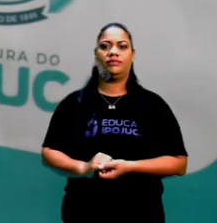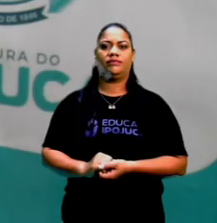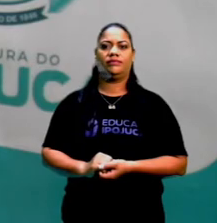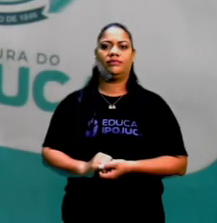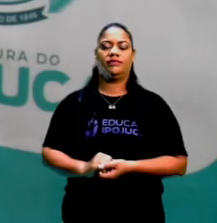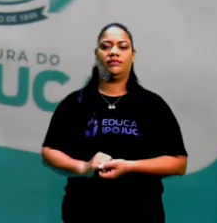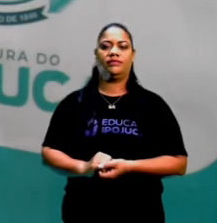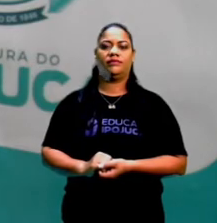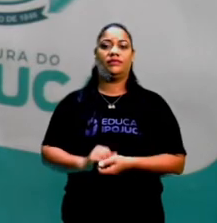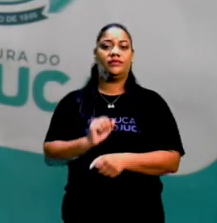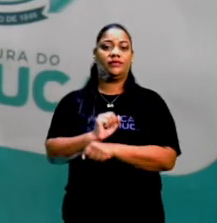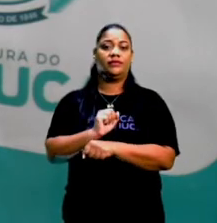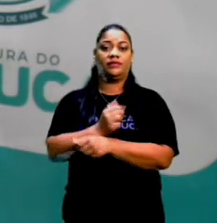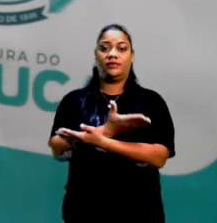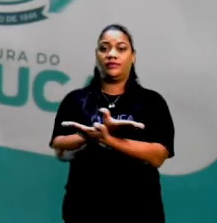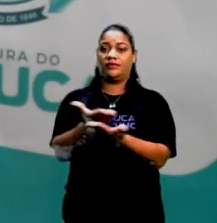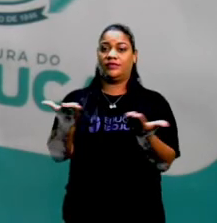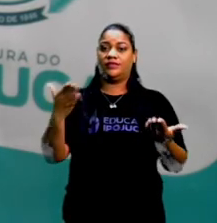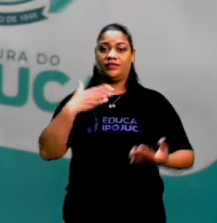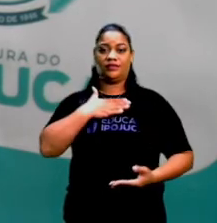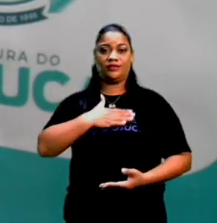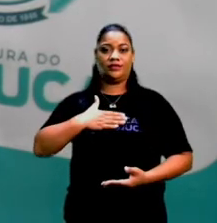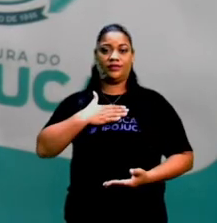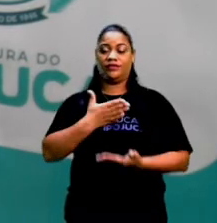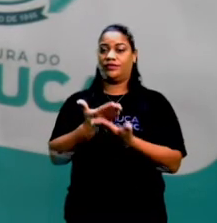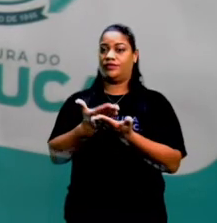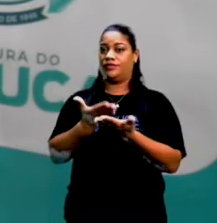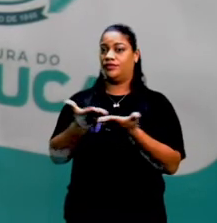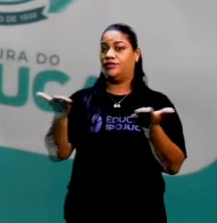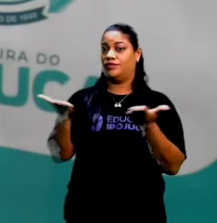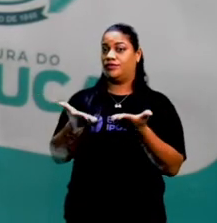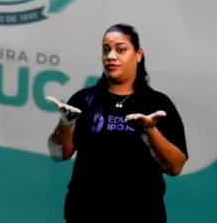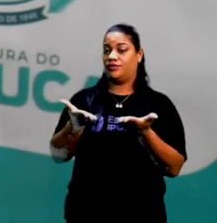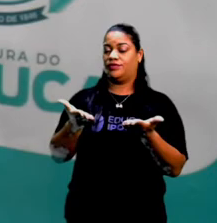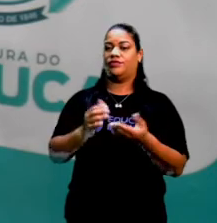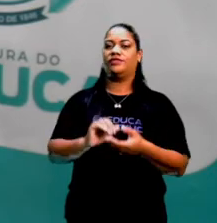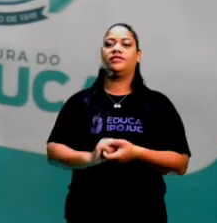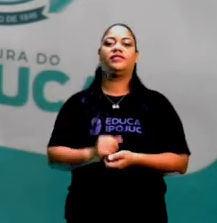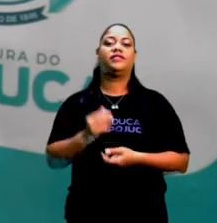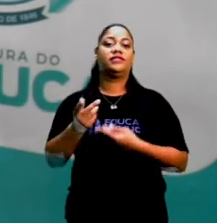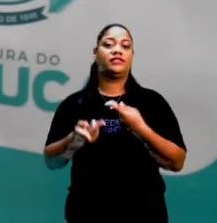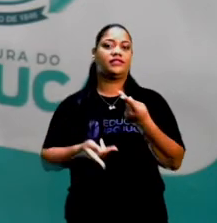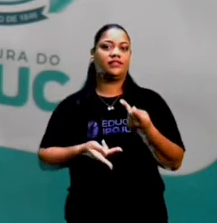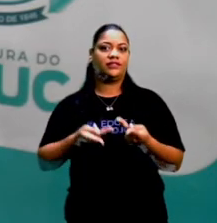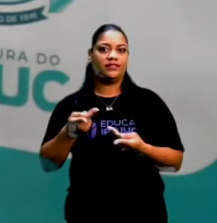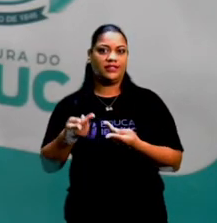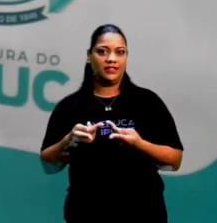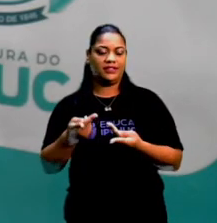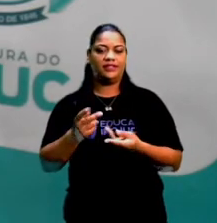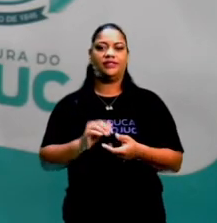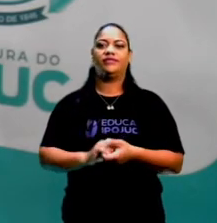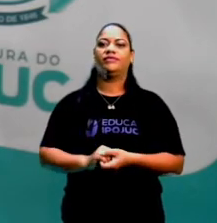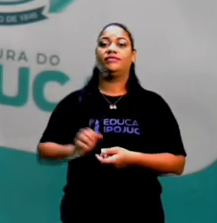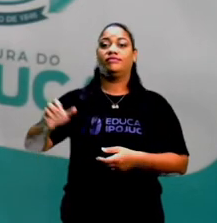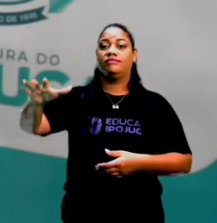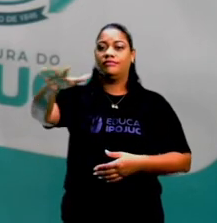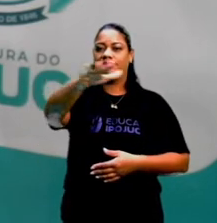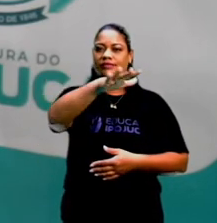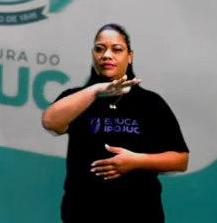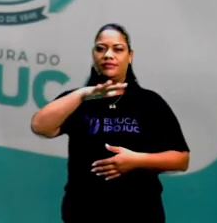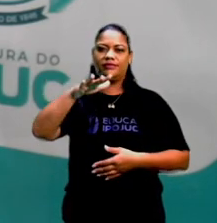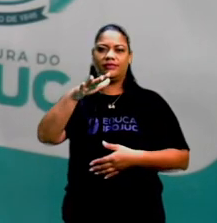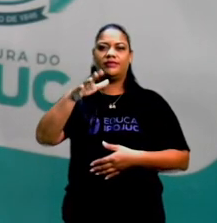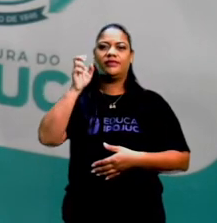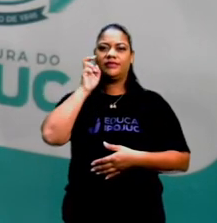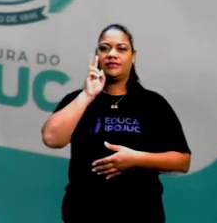Então, eu espero que vocês tenham gostado da nossa aula de hoje. Hoje falamos sobre paisagem, que é todo ambiente